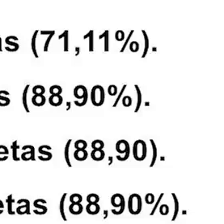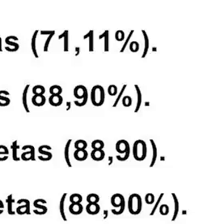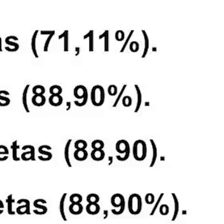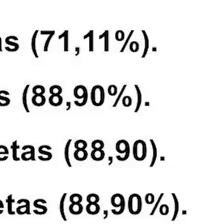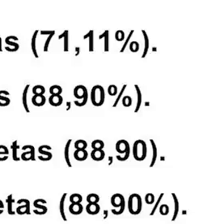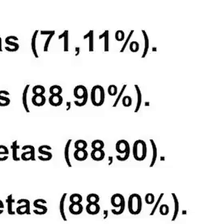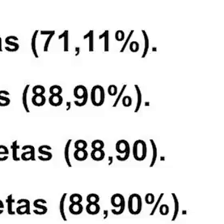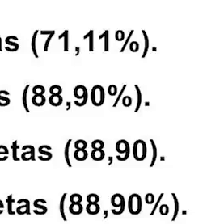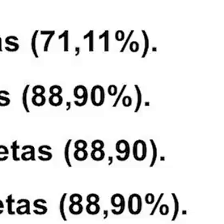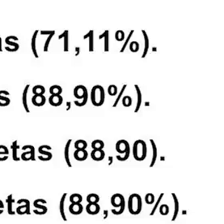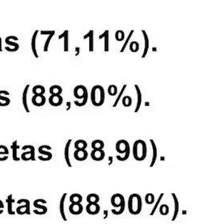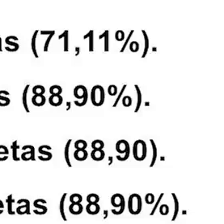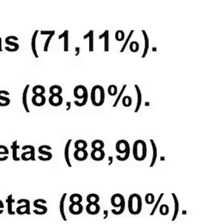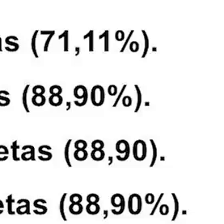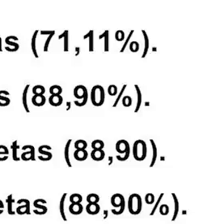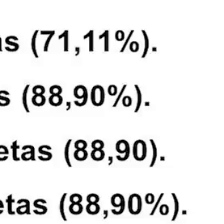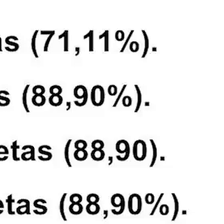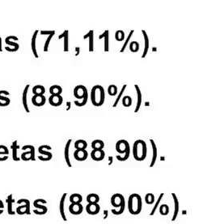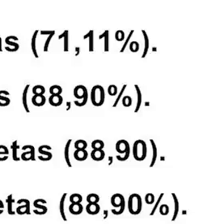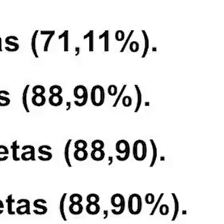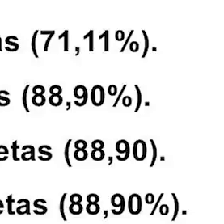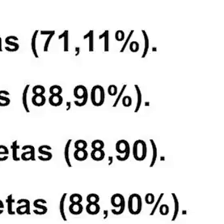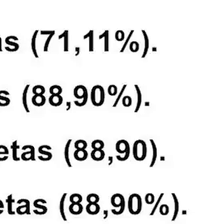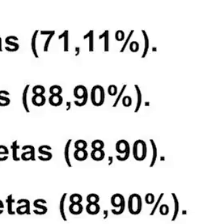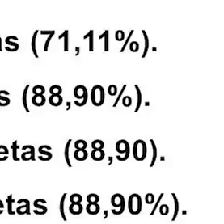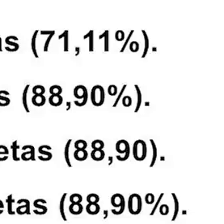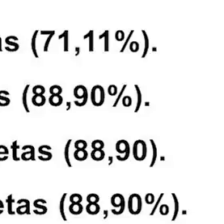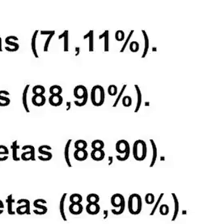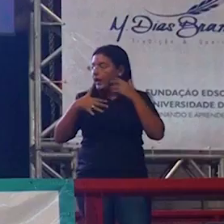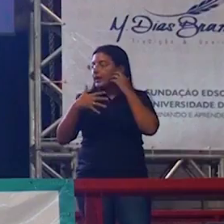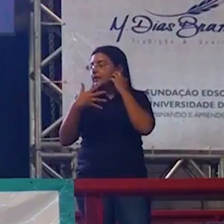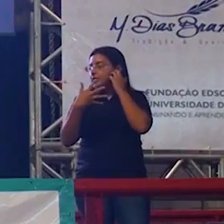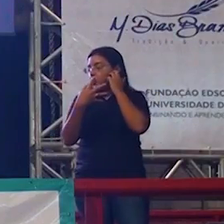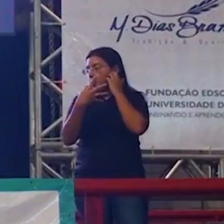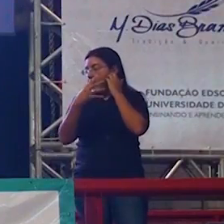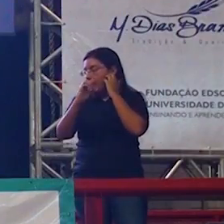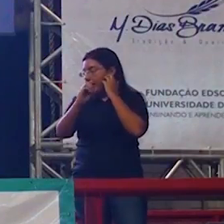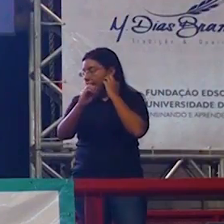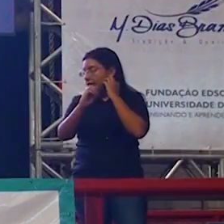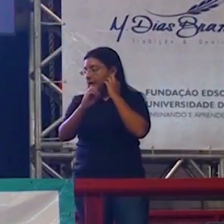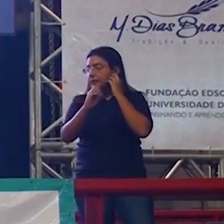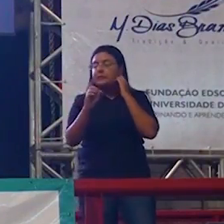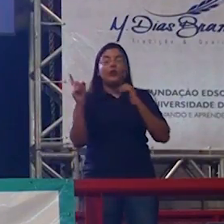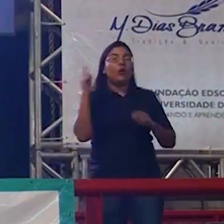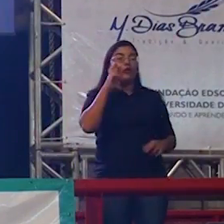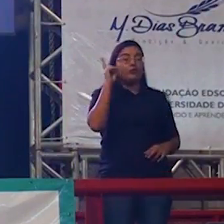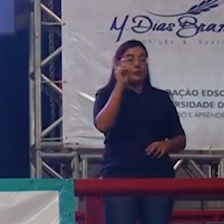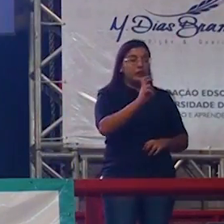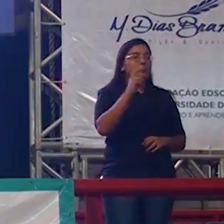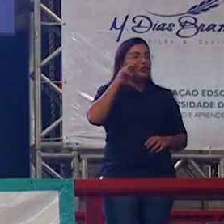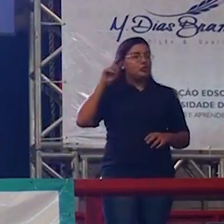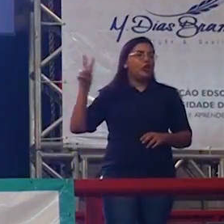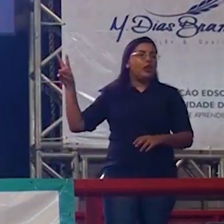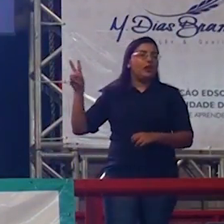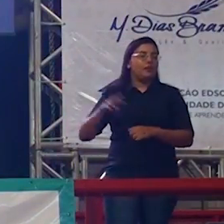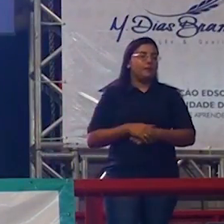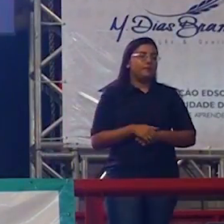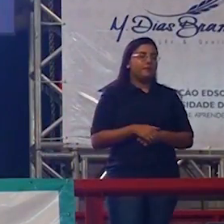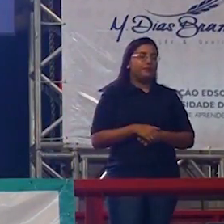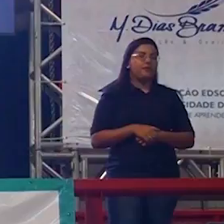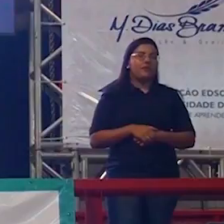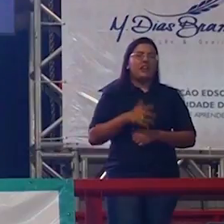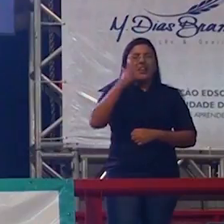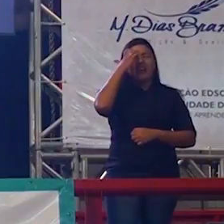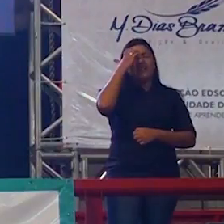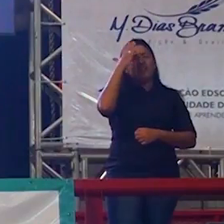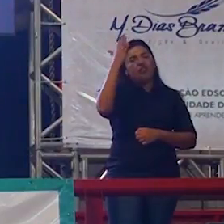linguagem e 40 de matemática. No último vestibular eu não consigo fazer isso, porque 2012 foi o primeiro novo Enem. Foi muito